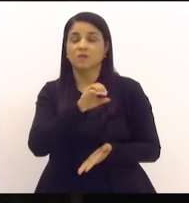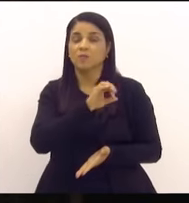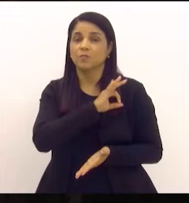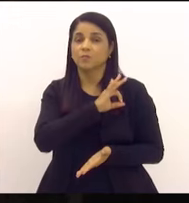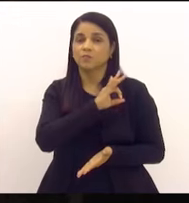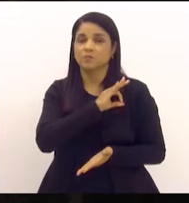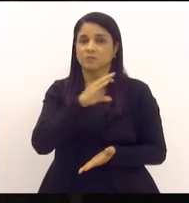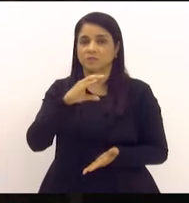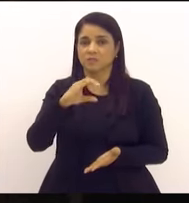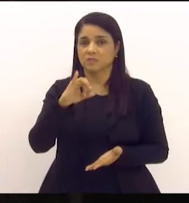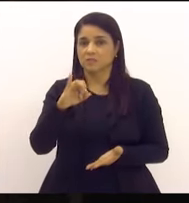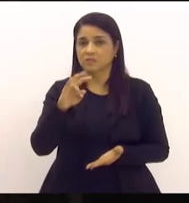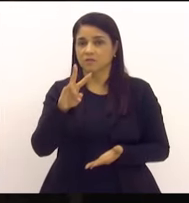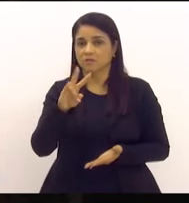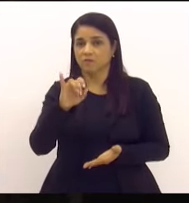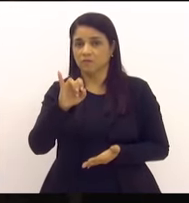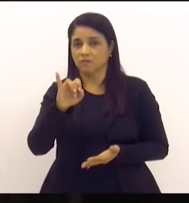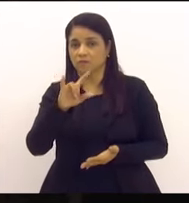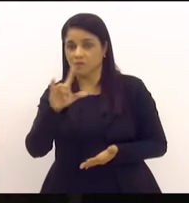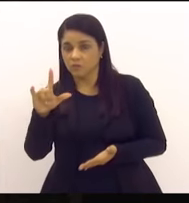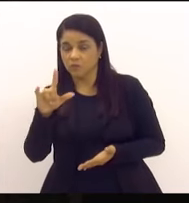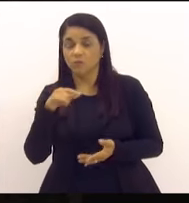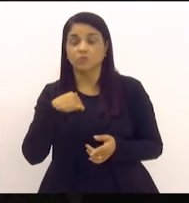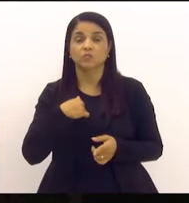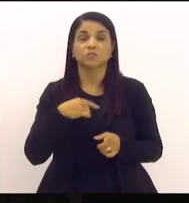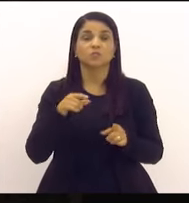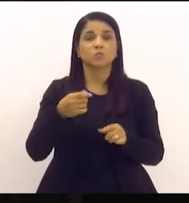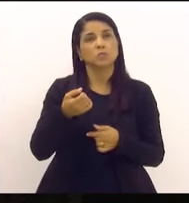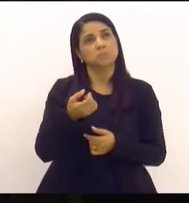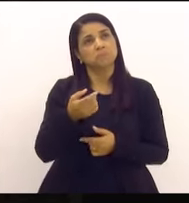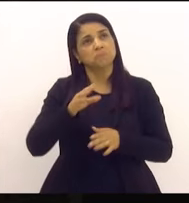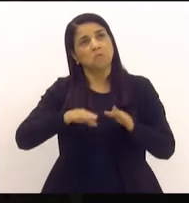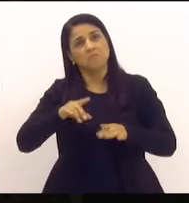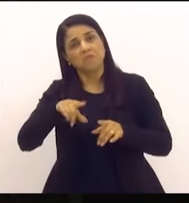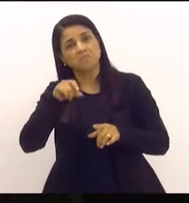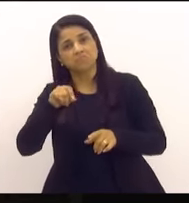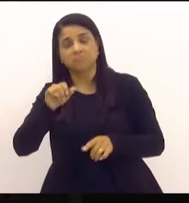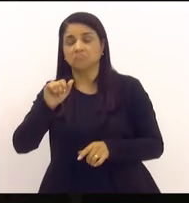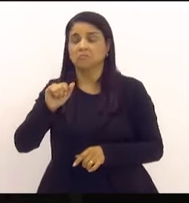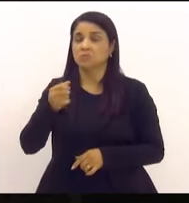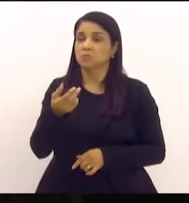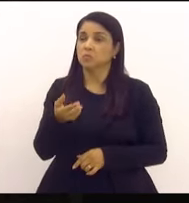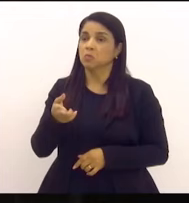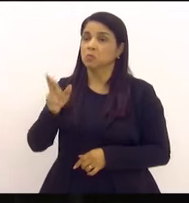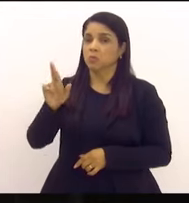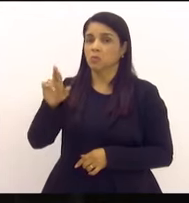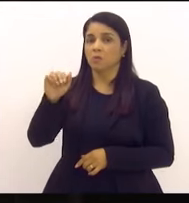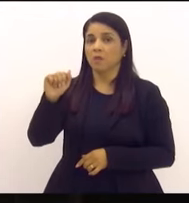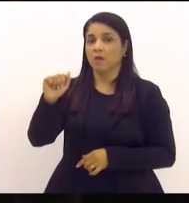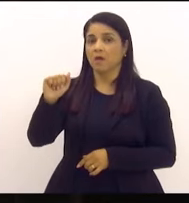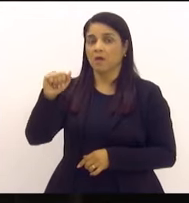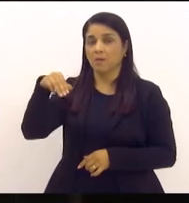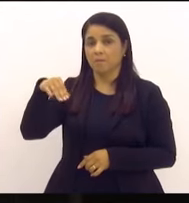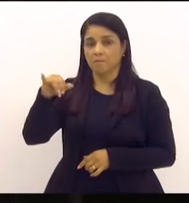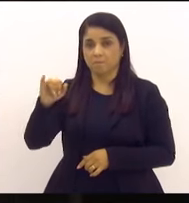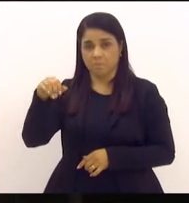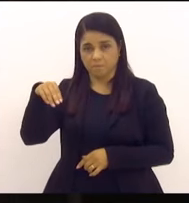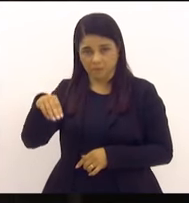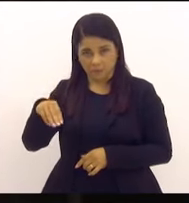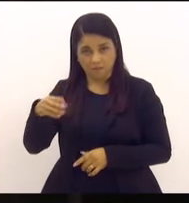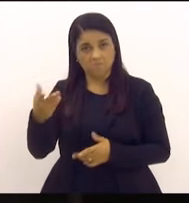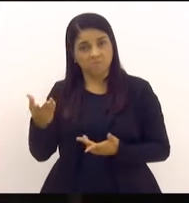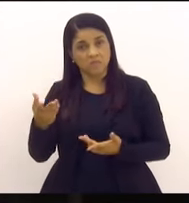Civil, que talvez seja o doutor Marcos Amin, talvez, nós só vamos saber com